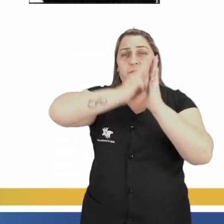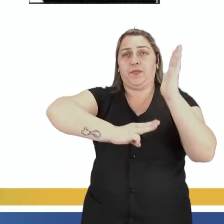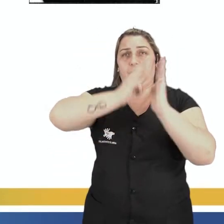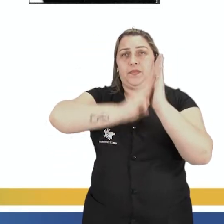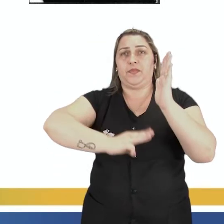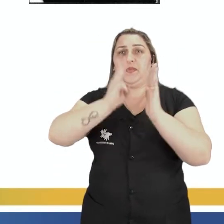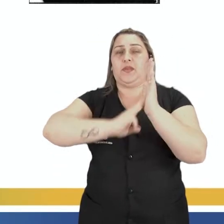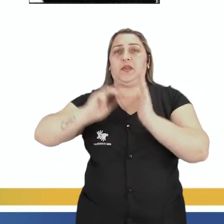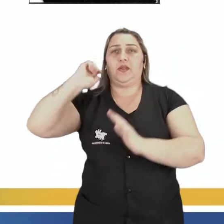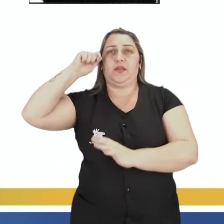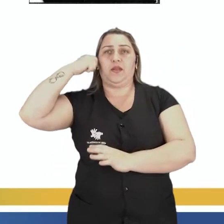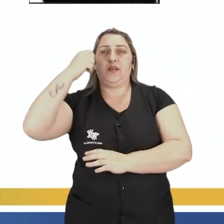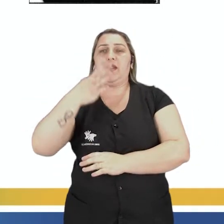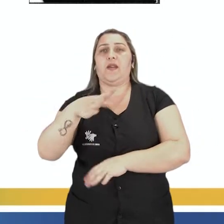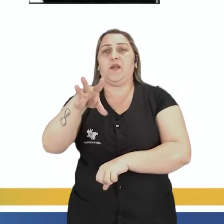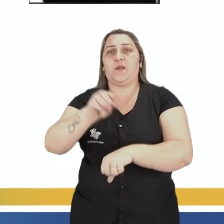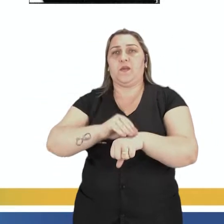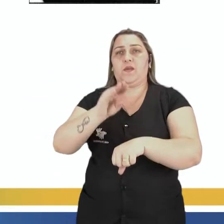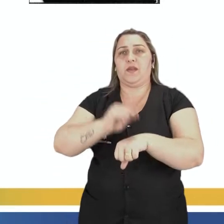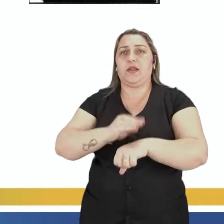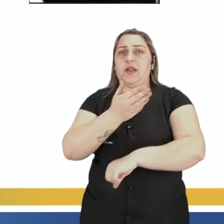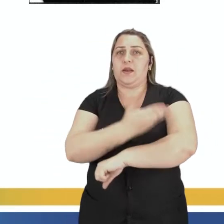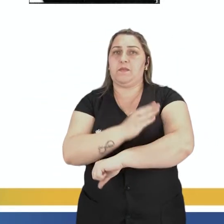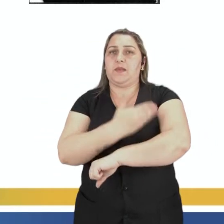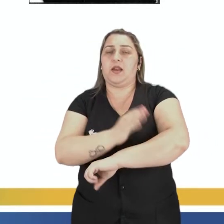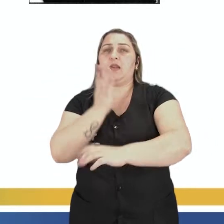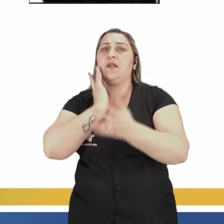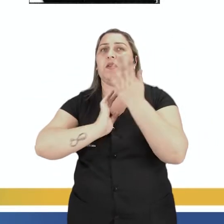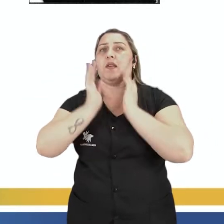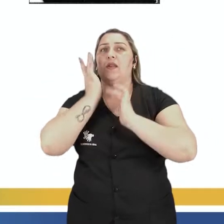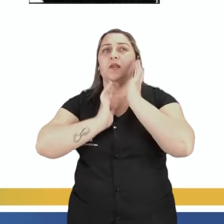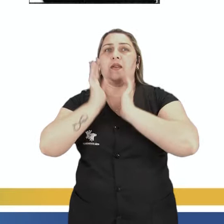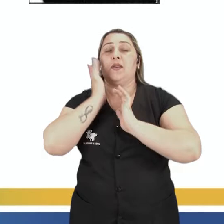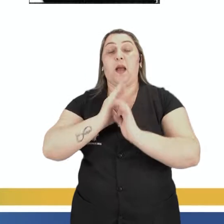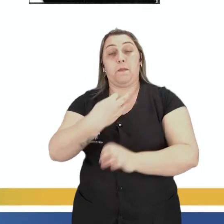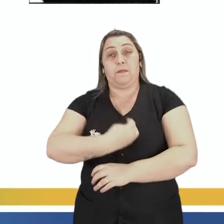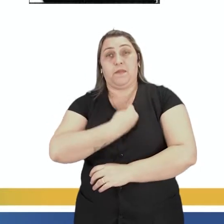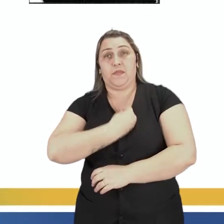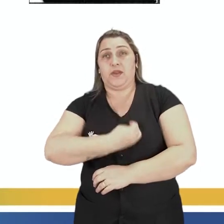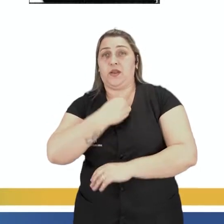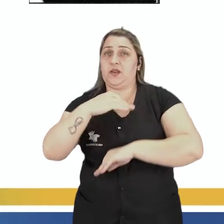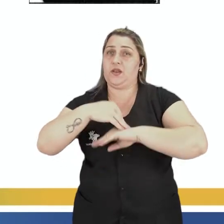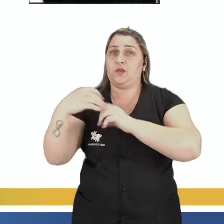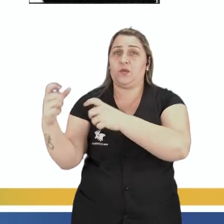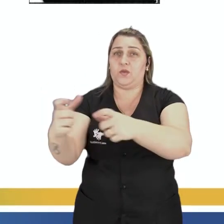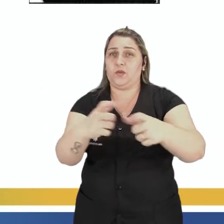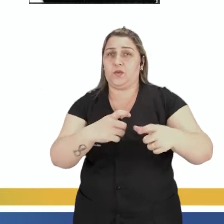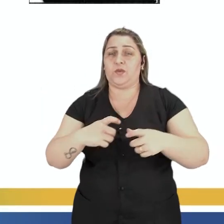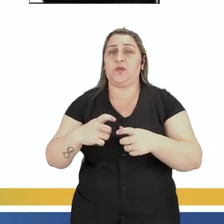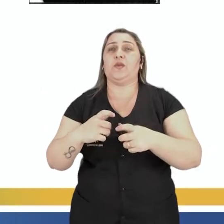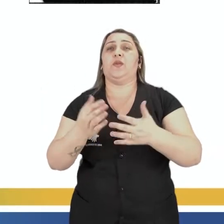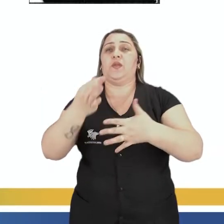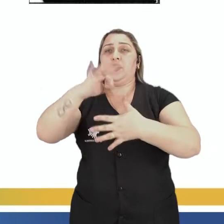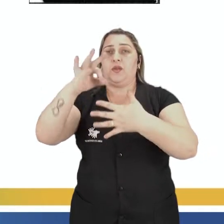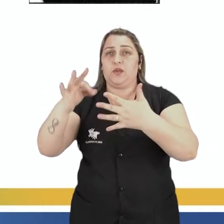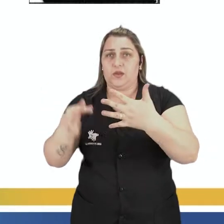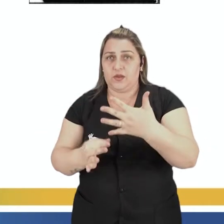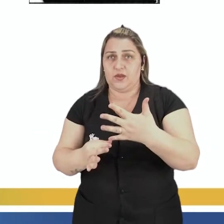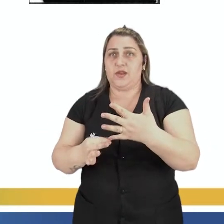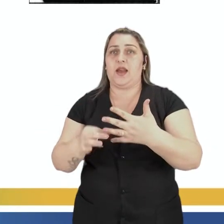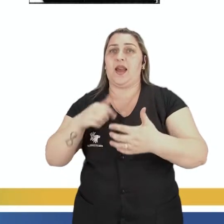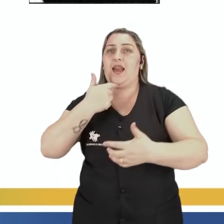de atuação e conhecimento da prática teatral, que está presente em todos os fundamentos da atual